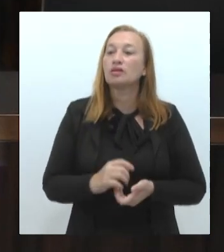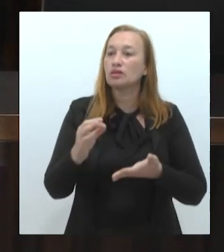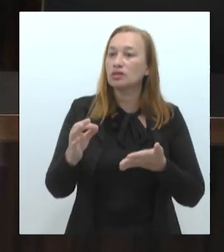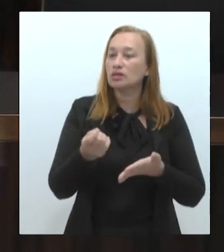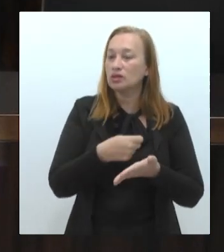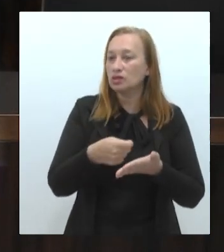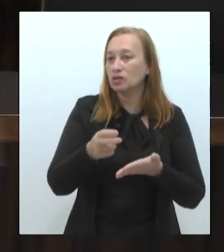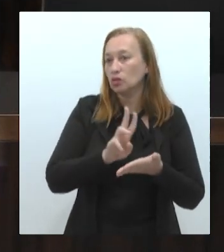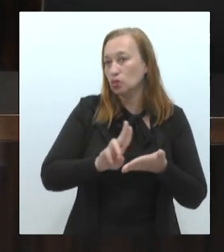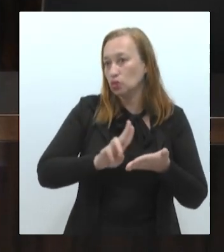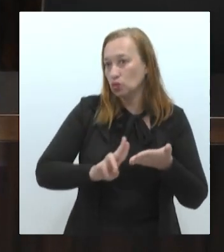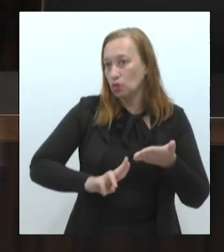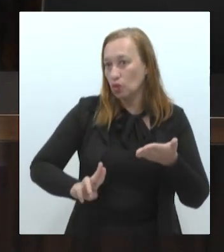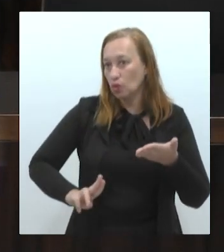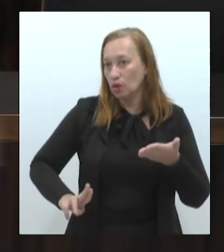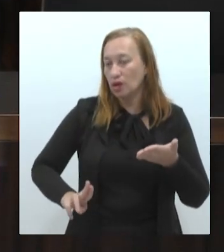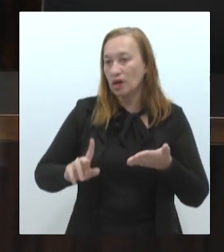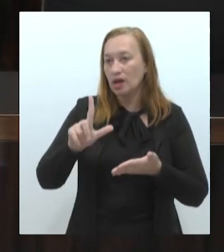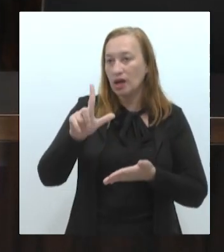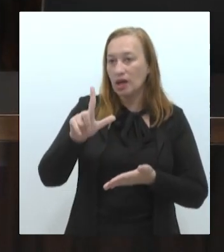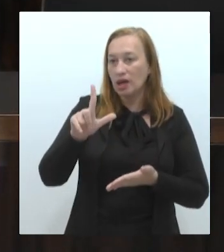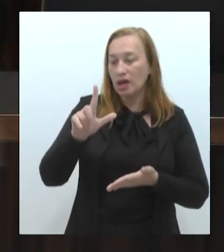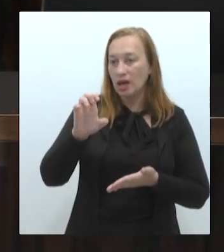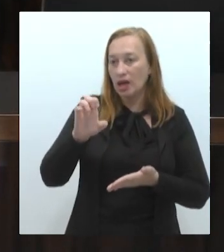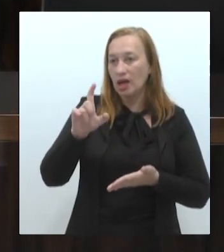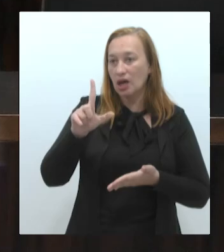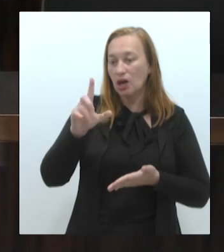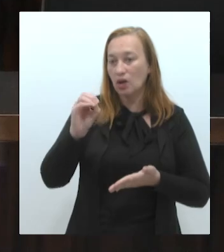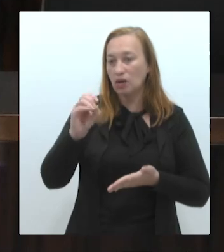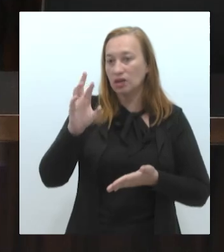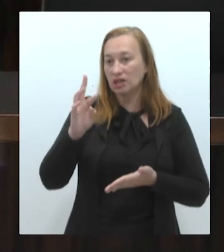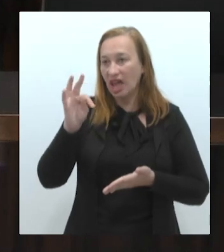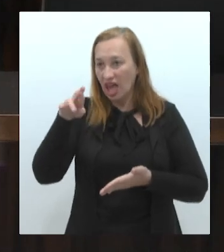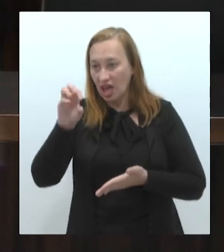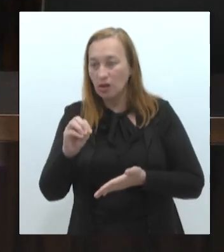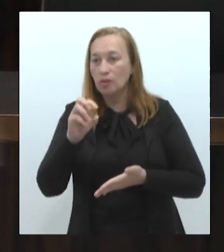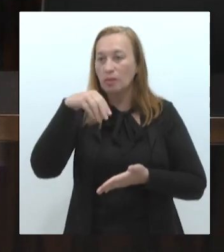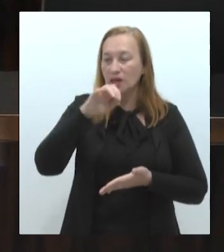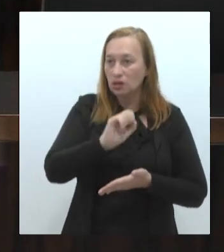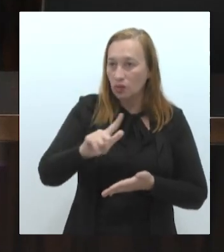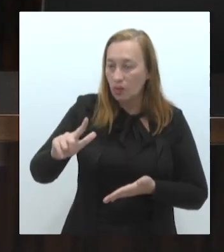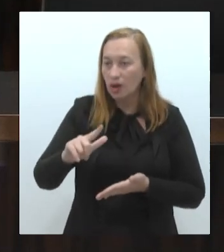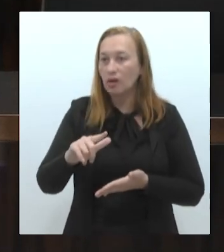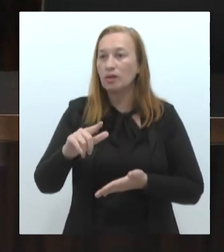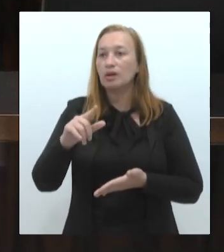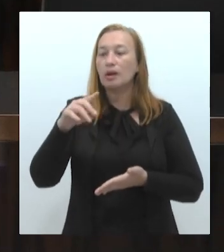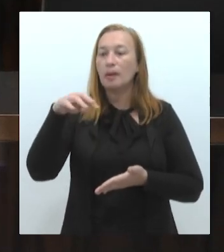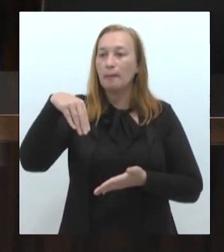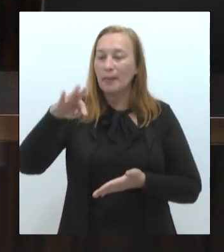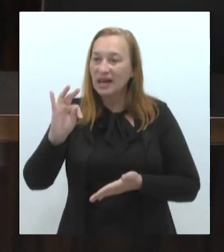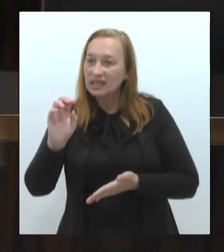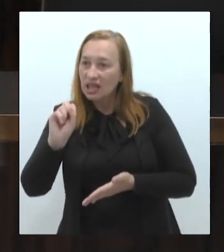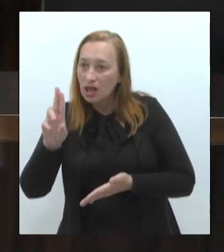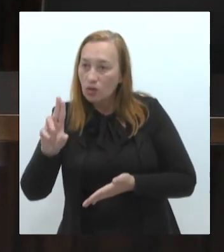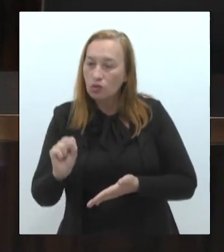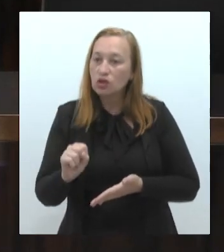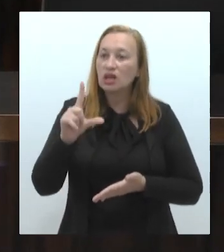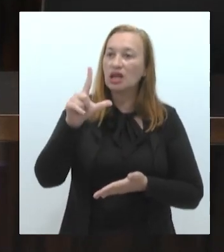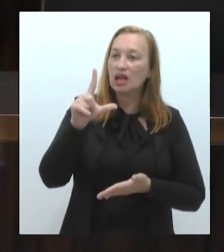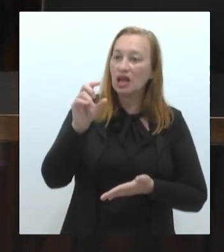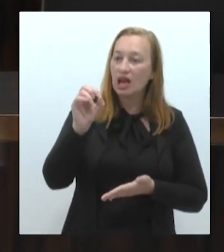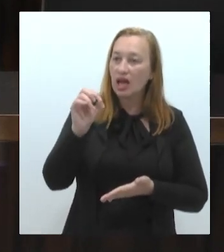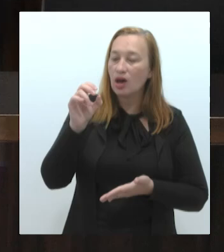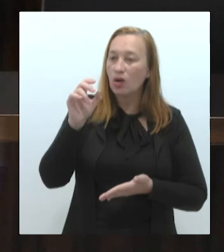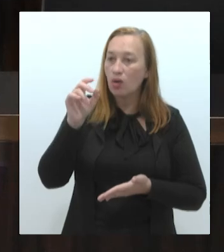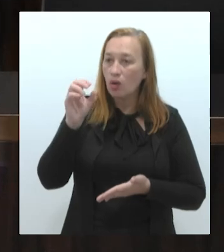os nomes de Eulotério, Constantino, Manuel, Mateus, Leopoldo,